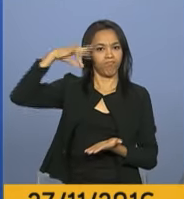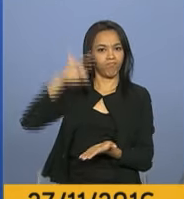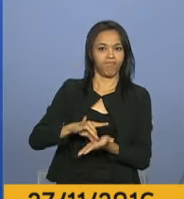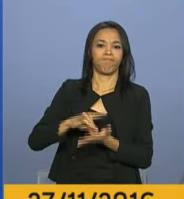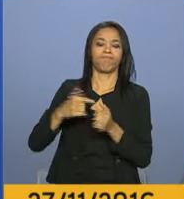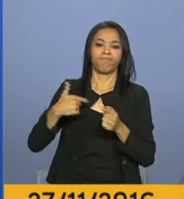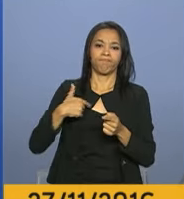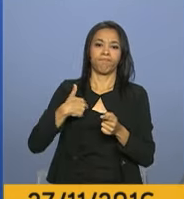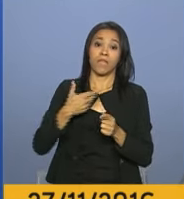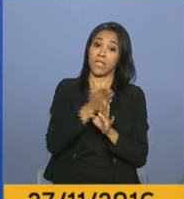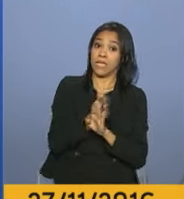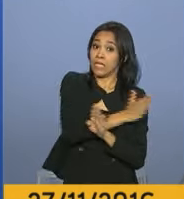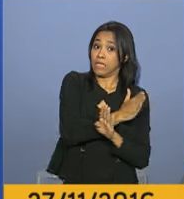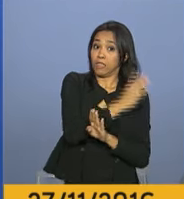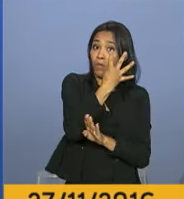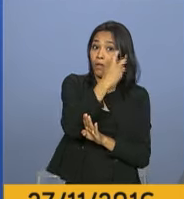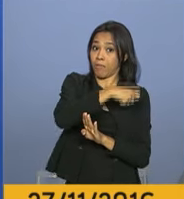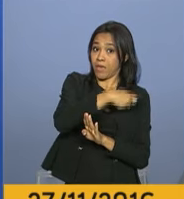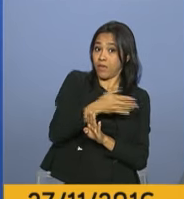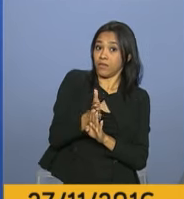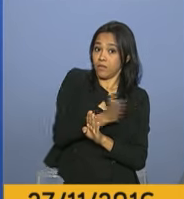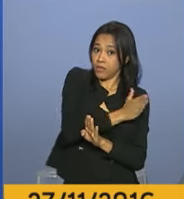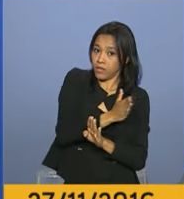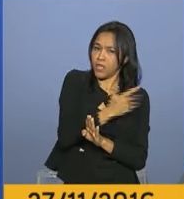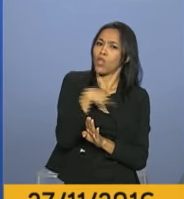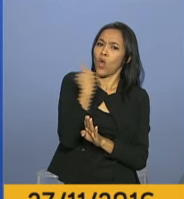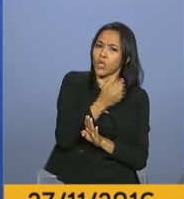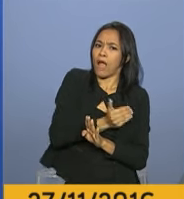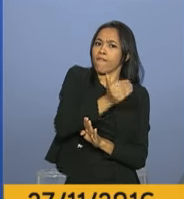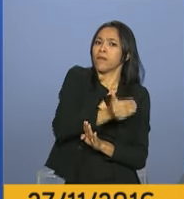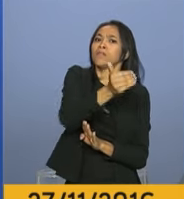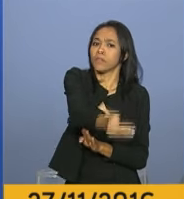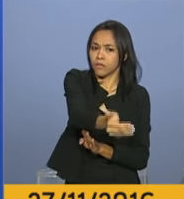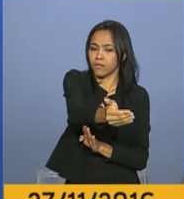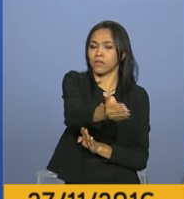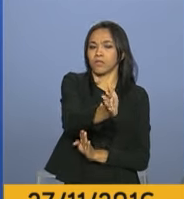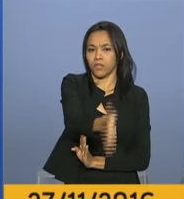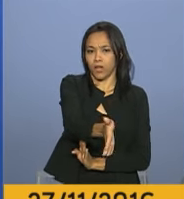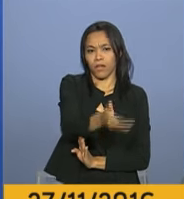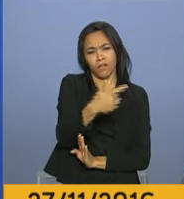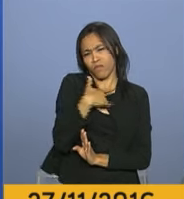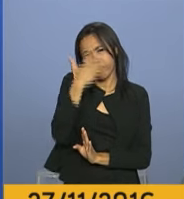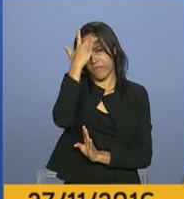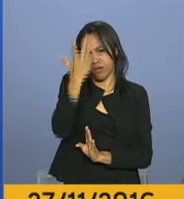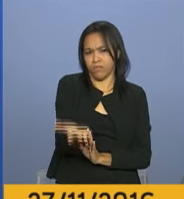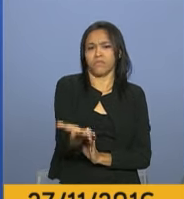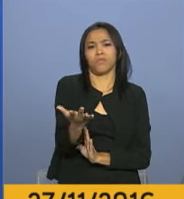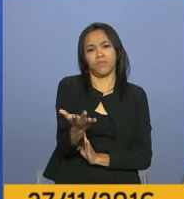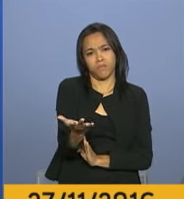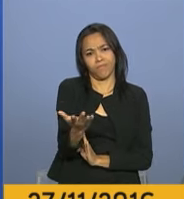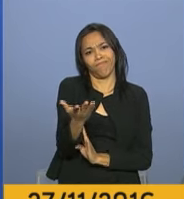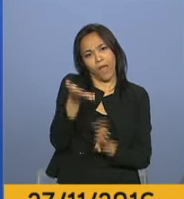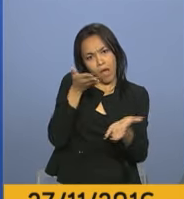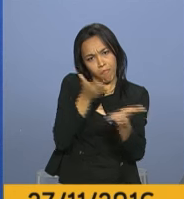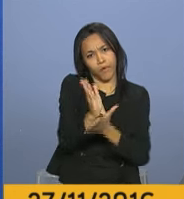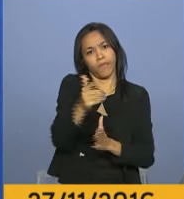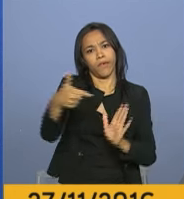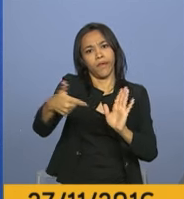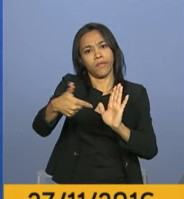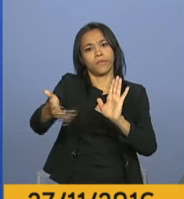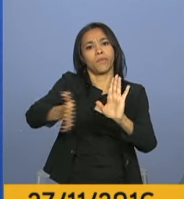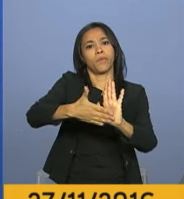exerci interinamente a presidência, nós avançamos muito. Olha aqui, não foi fácil aprovar essa